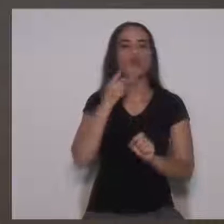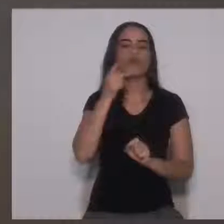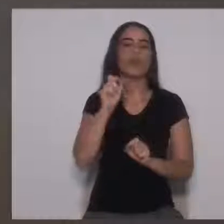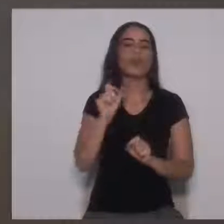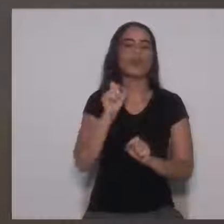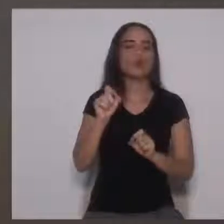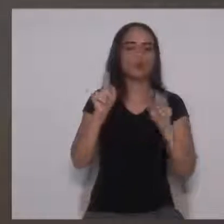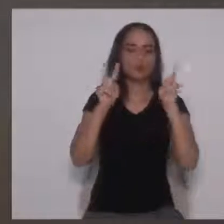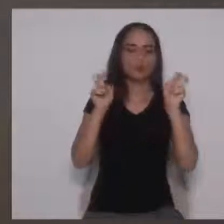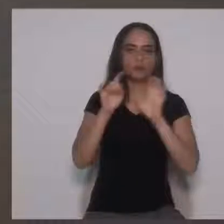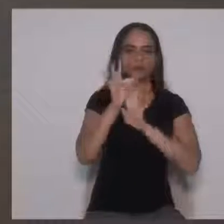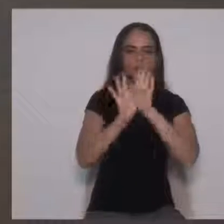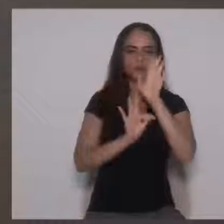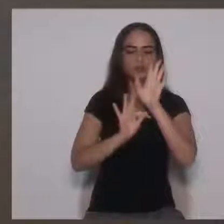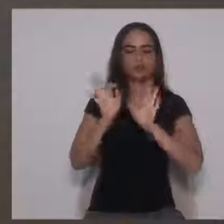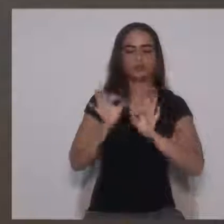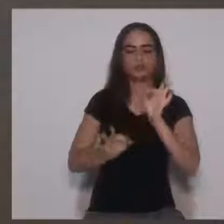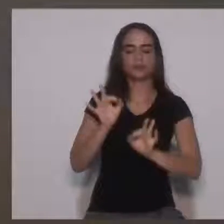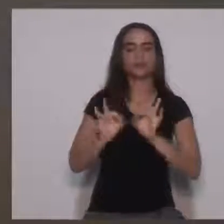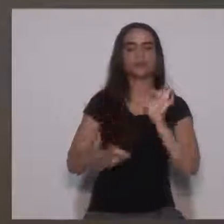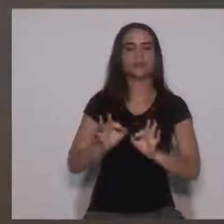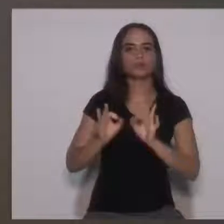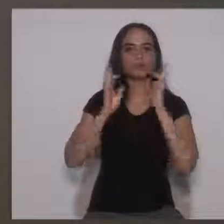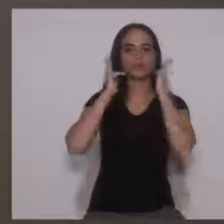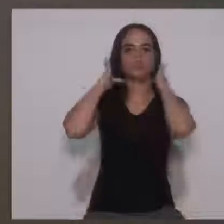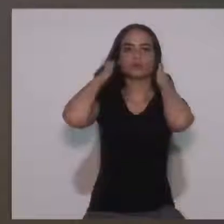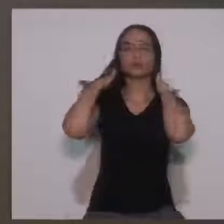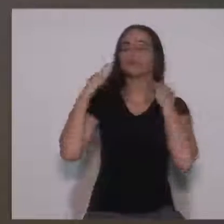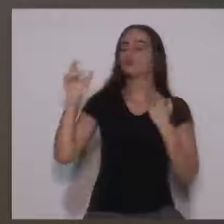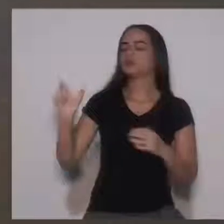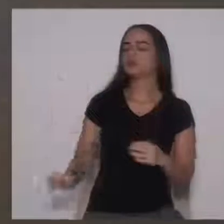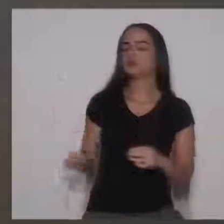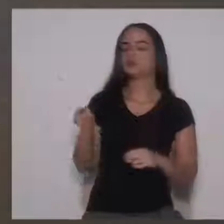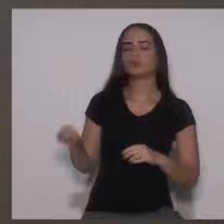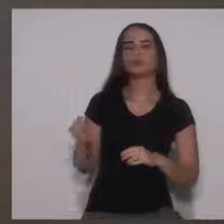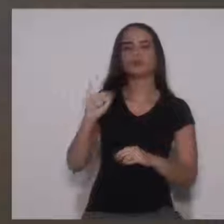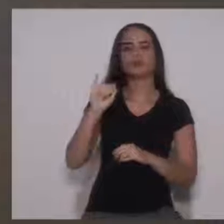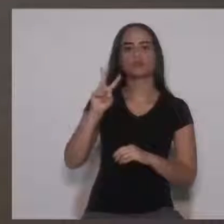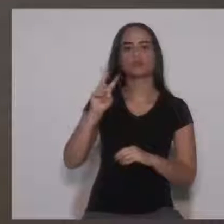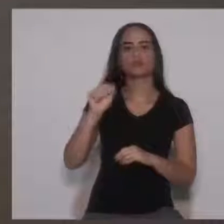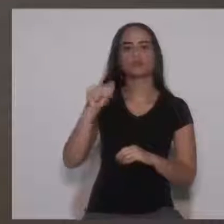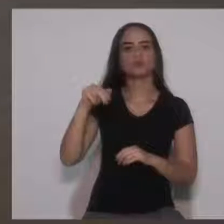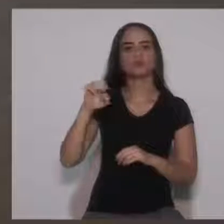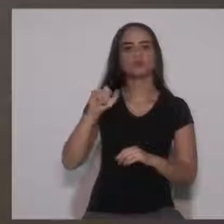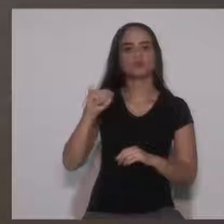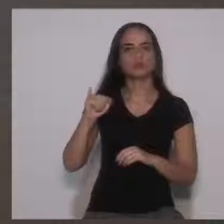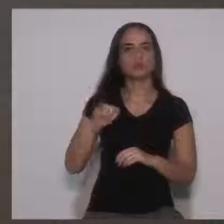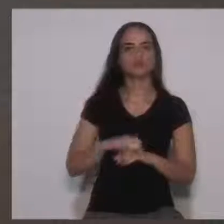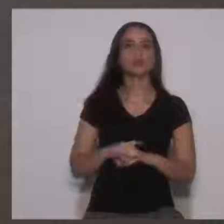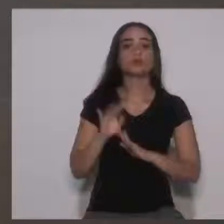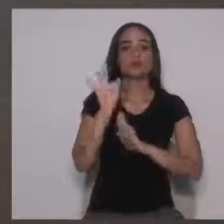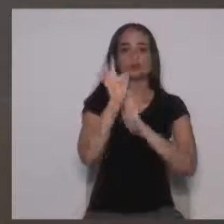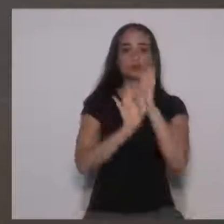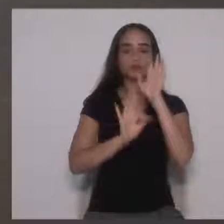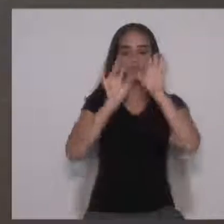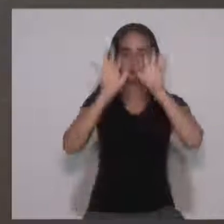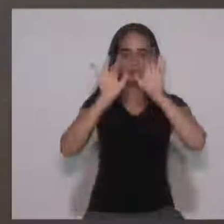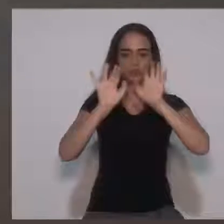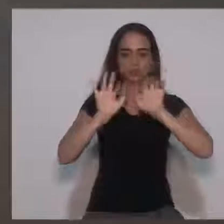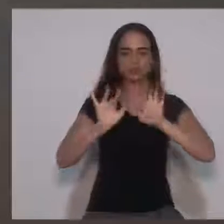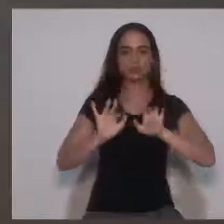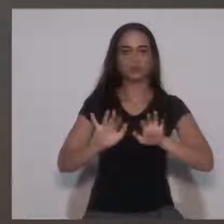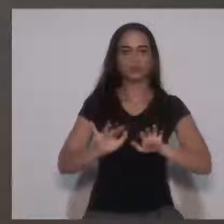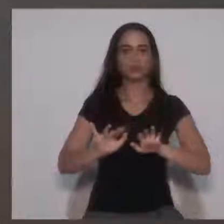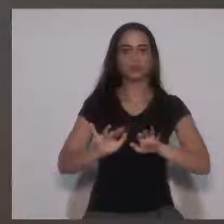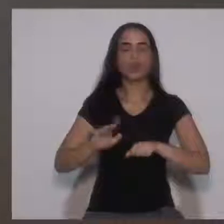referente ao texto do Ivanei: o texto publicado foi escrito fora